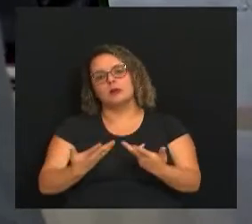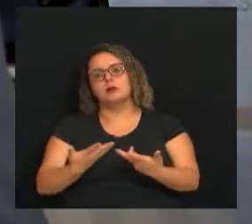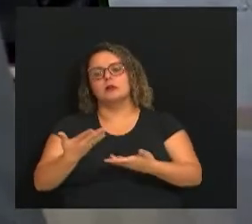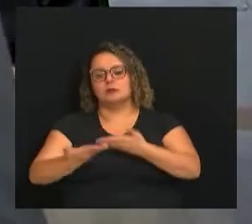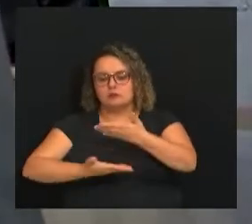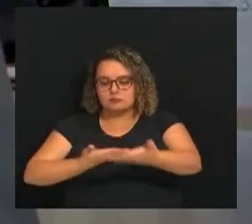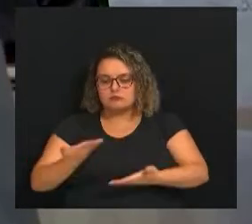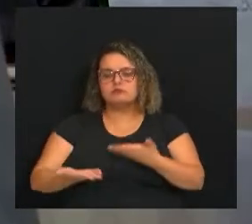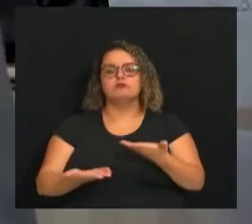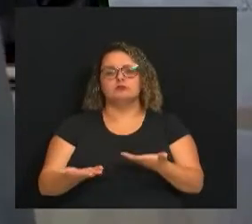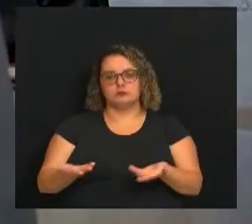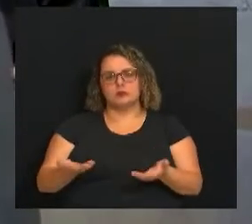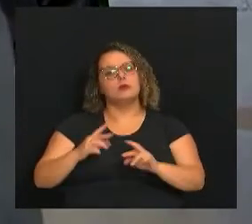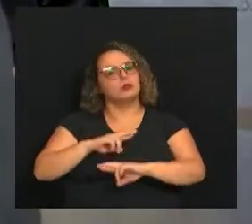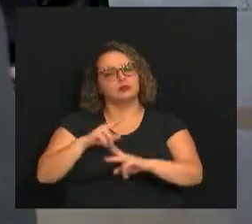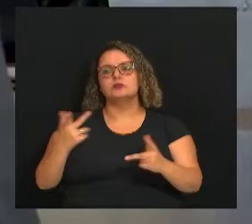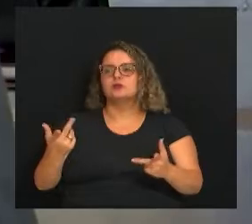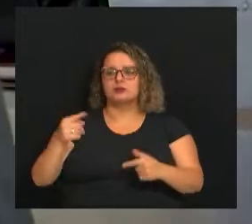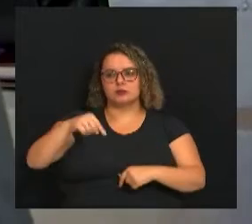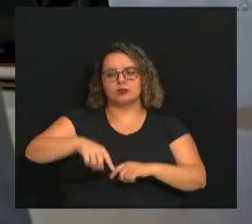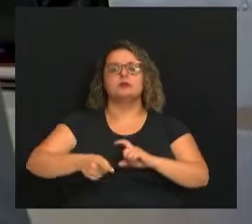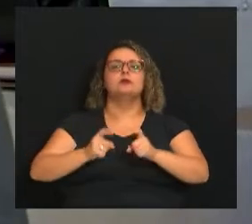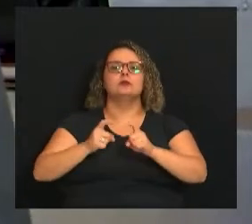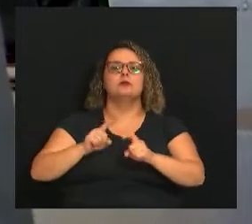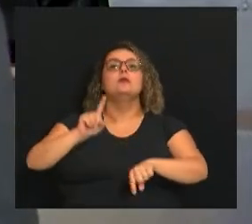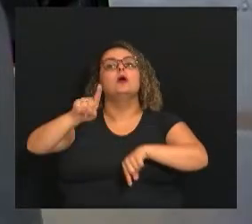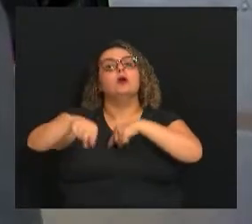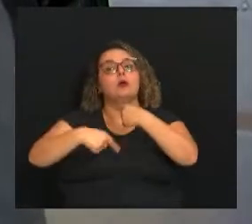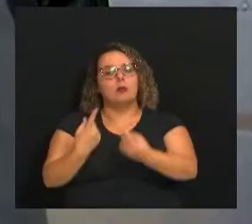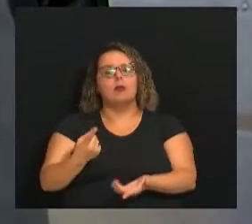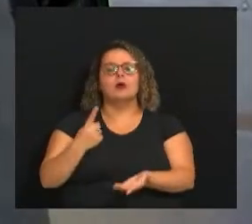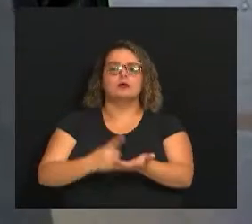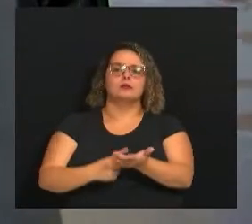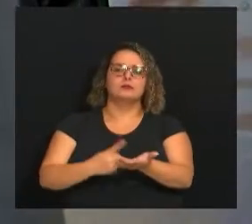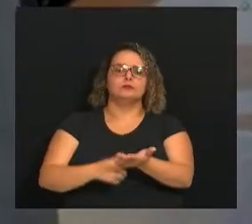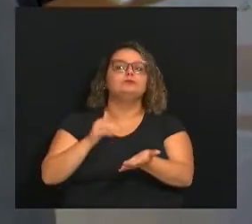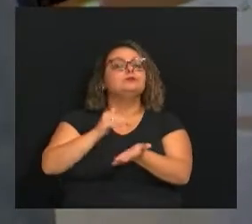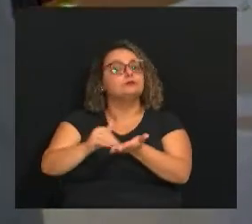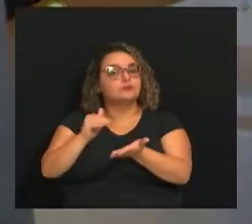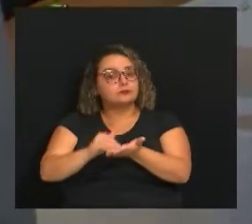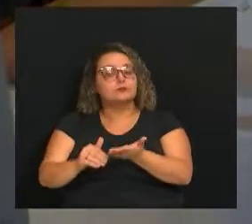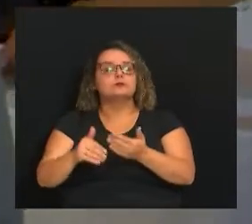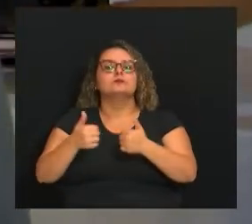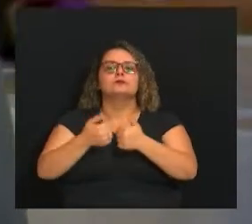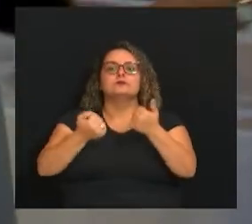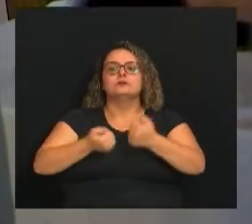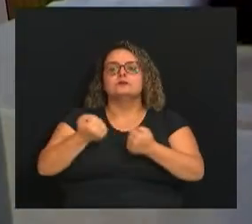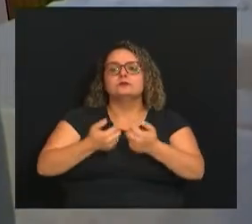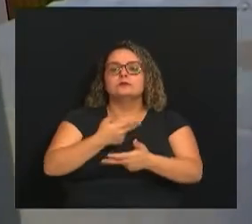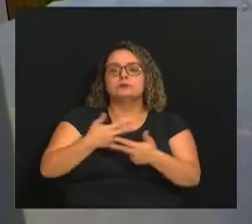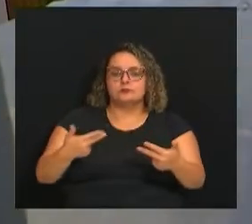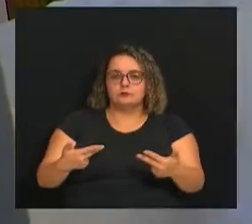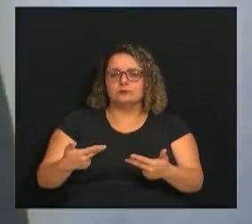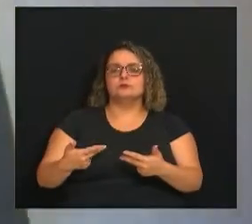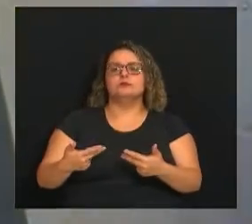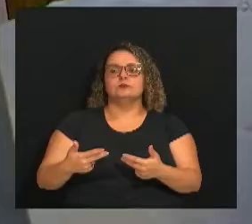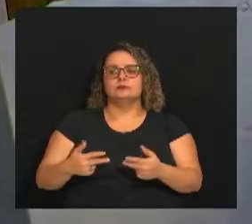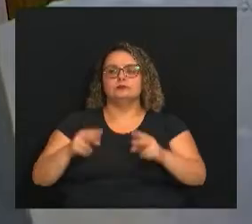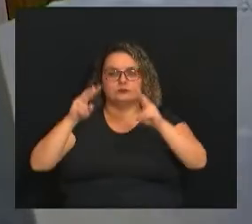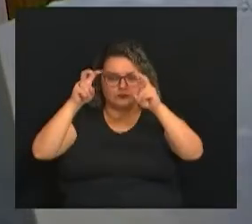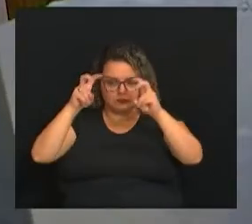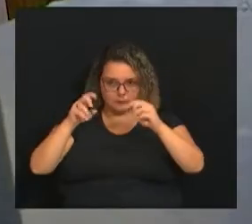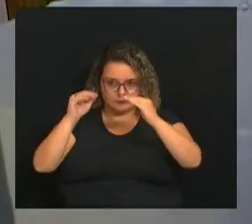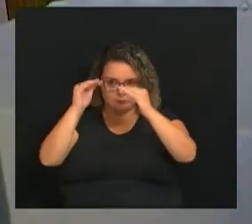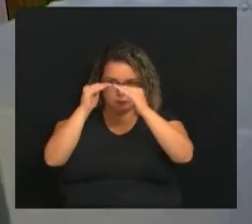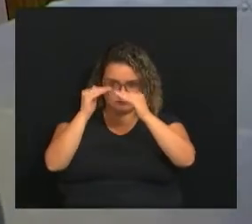acredito que, saindo dessa reunião aqui, nós vamos marcar já mais uma com o secretário de transportes para nós alinharmos essas questões e ver quais são as